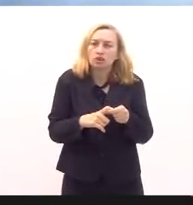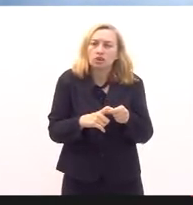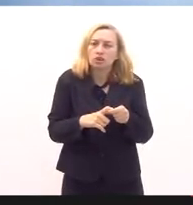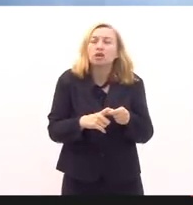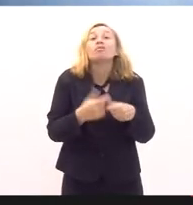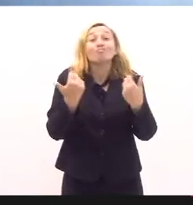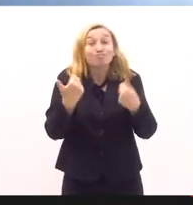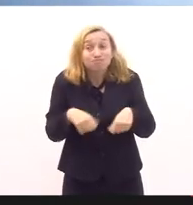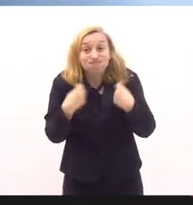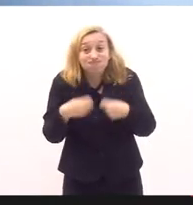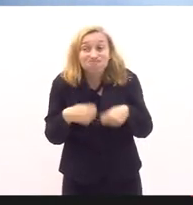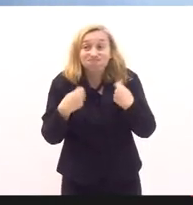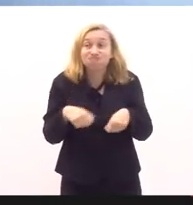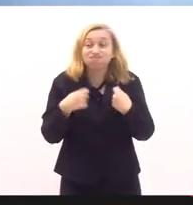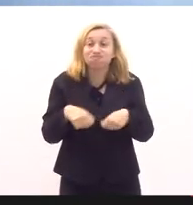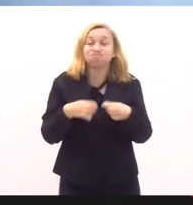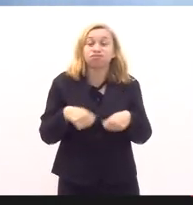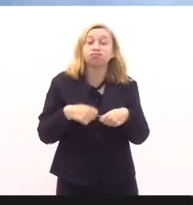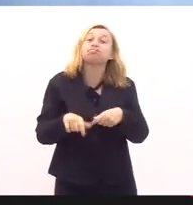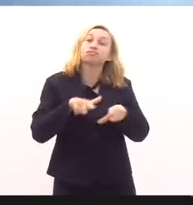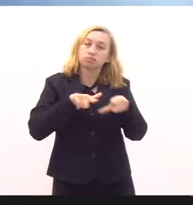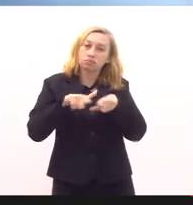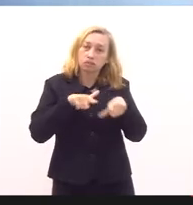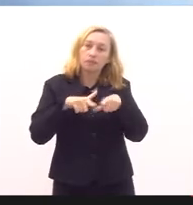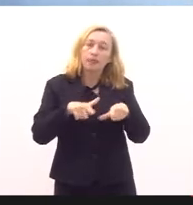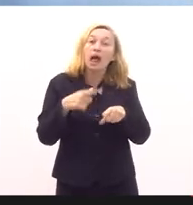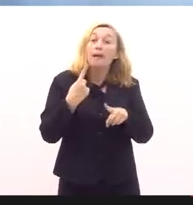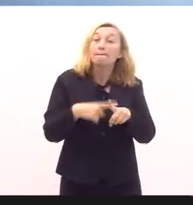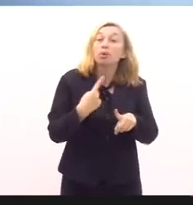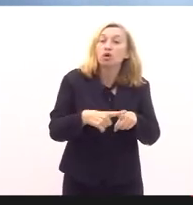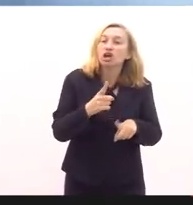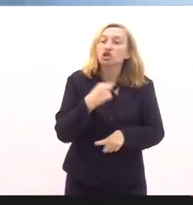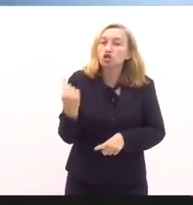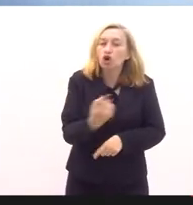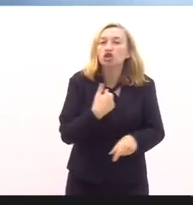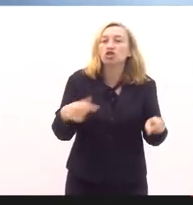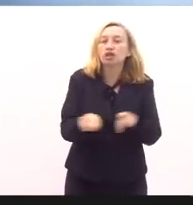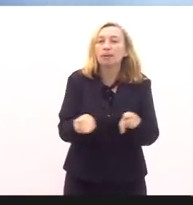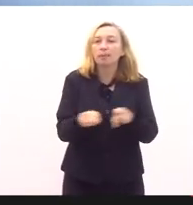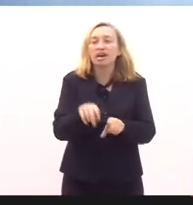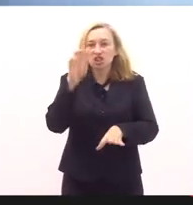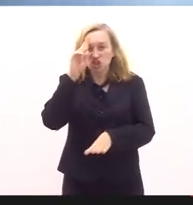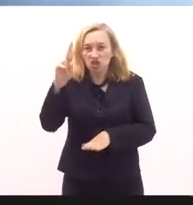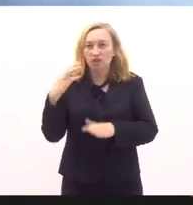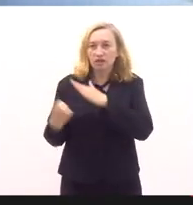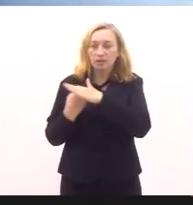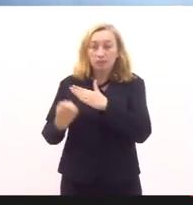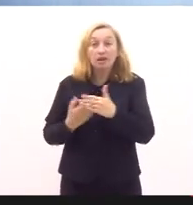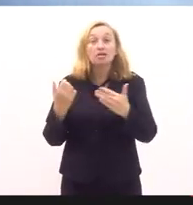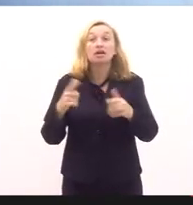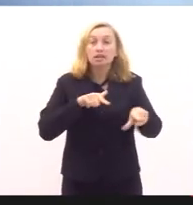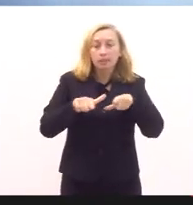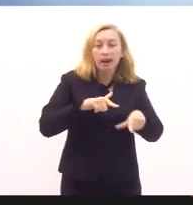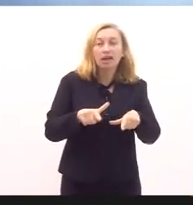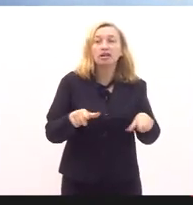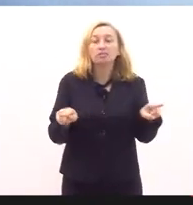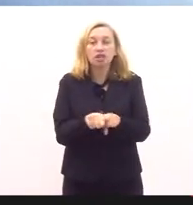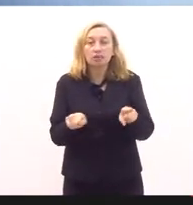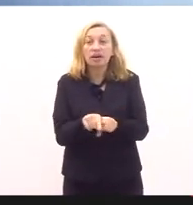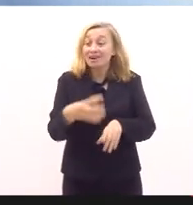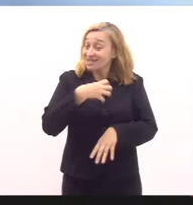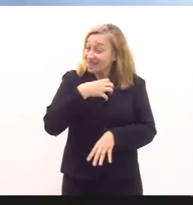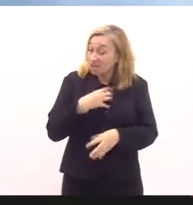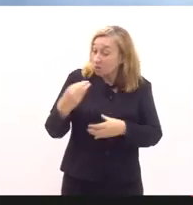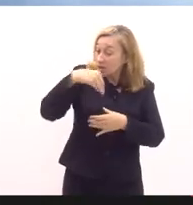porque precisam se trabalhar, porque nós também, empresários, trabalhamos, sentimos dentro de